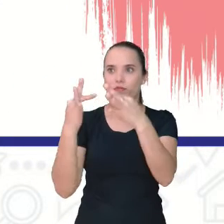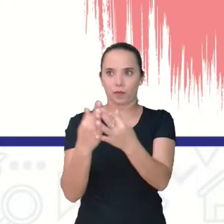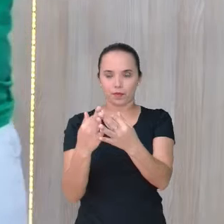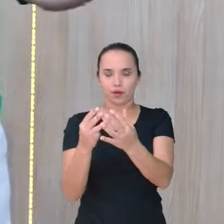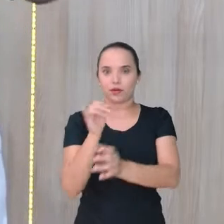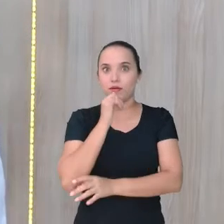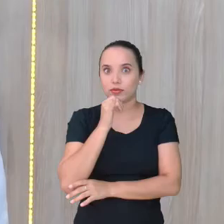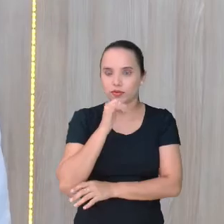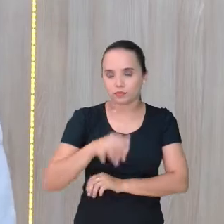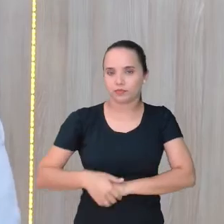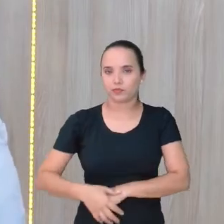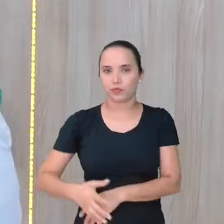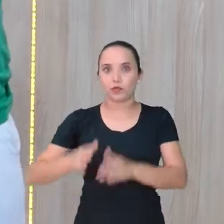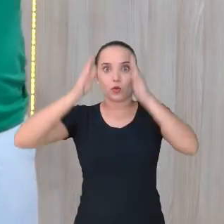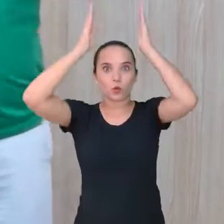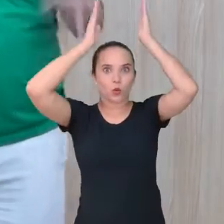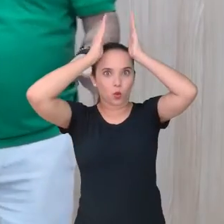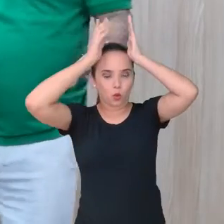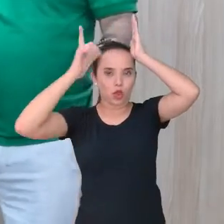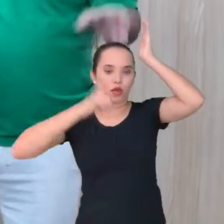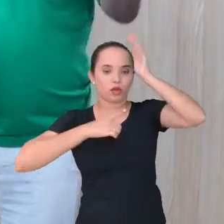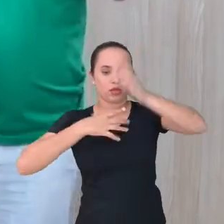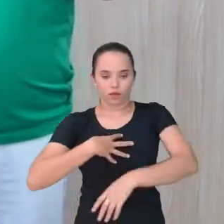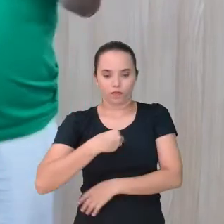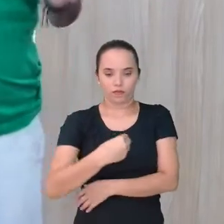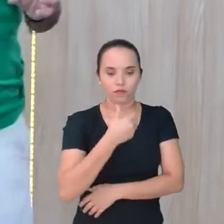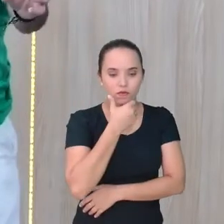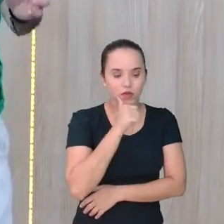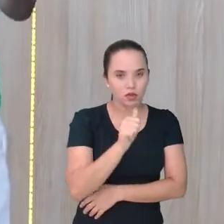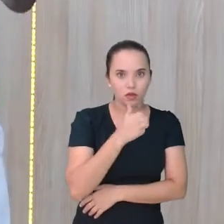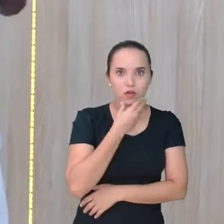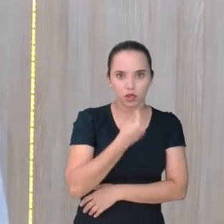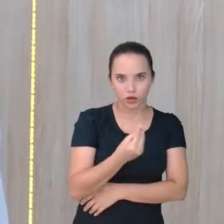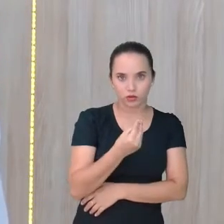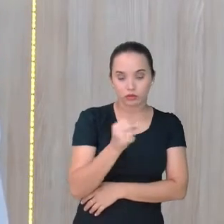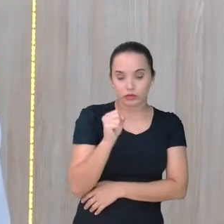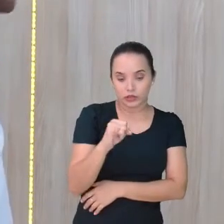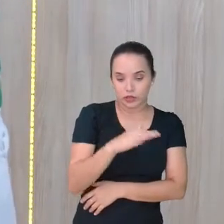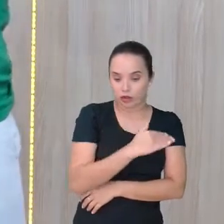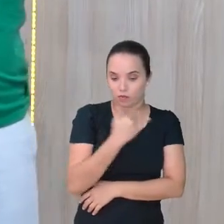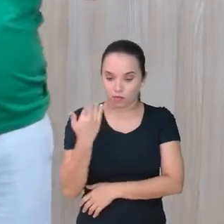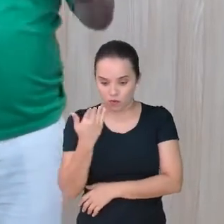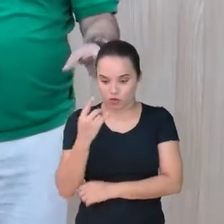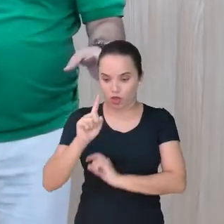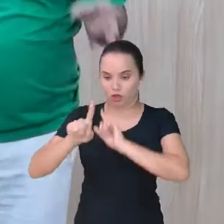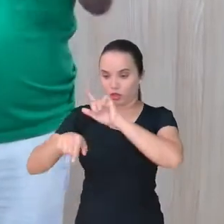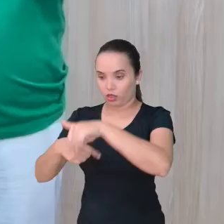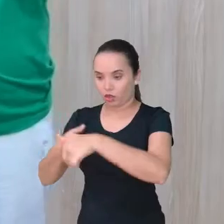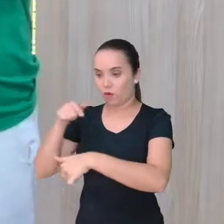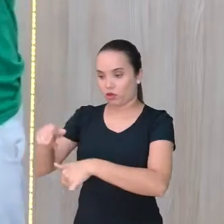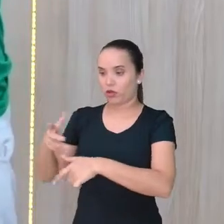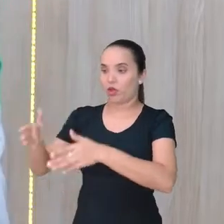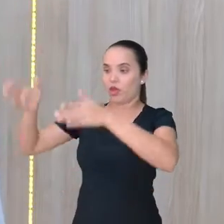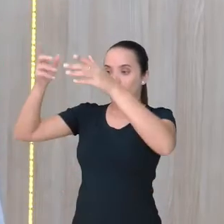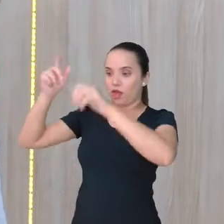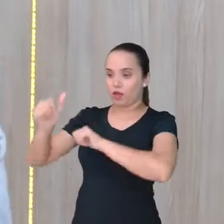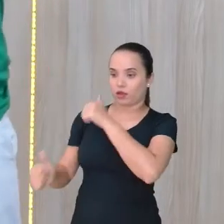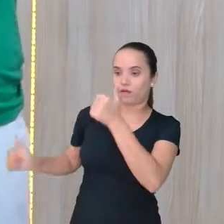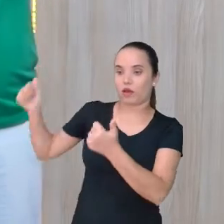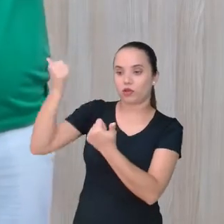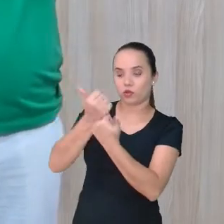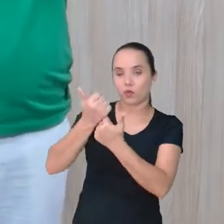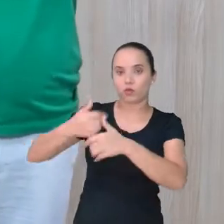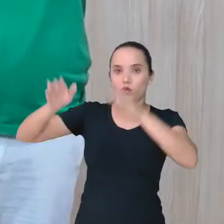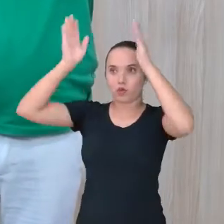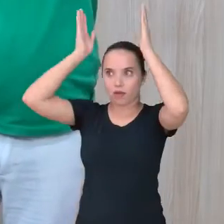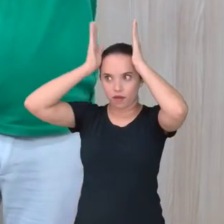Aí, quando ele morre, assume o poder o seu filho. Aí, esse filho vai ter um filho. quando ele morre, assume o que